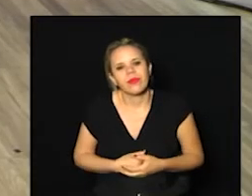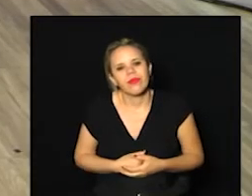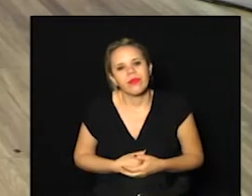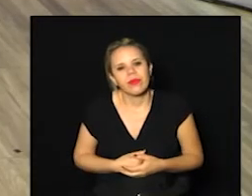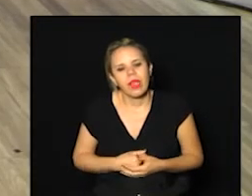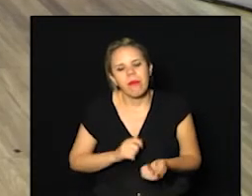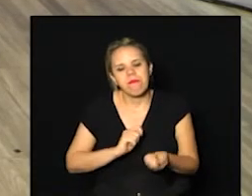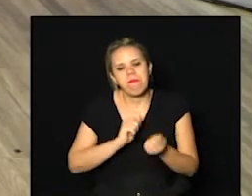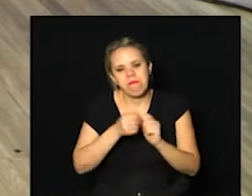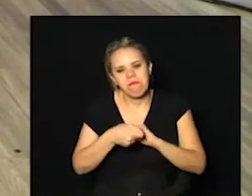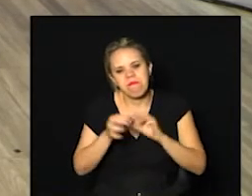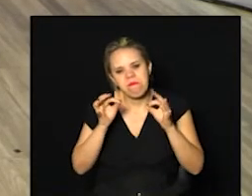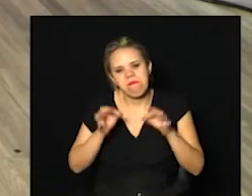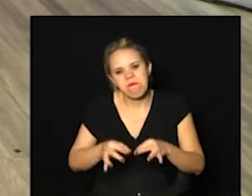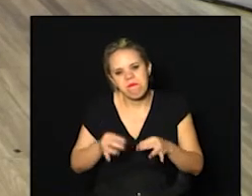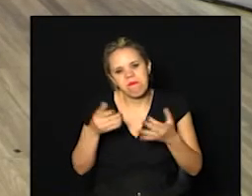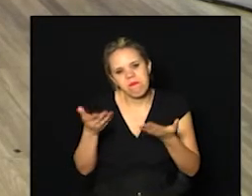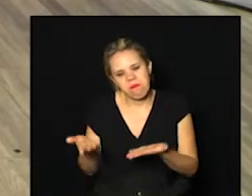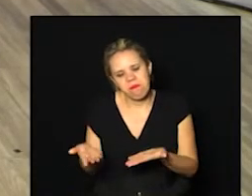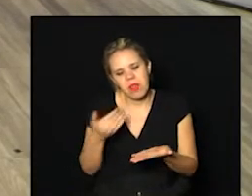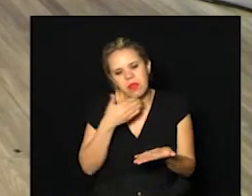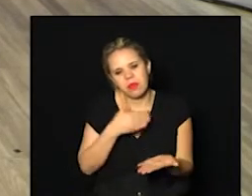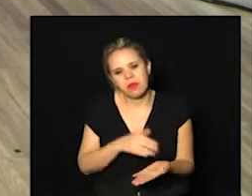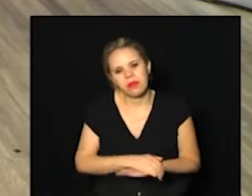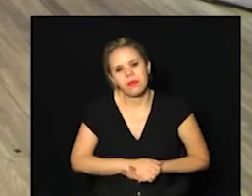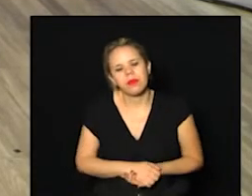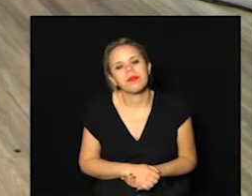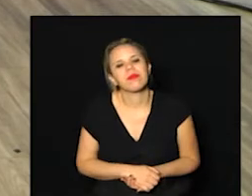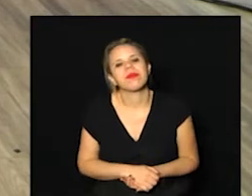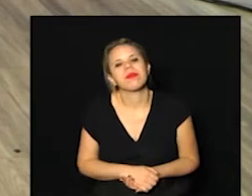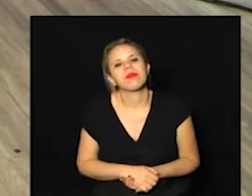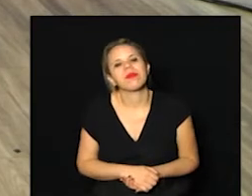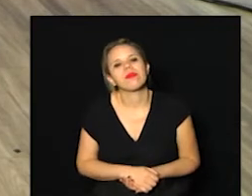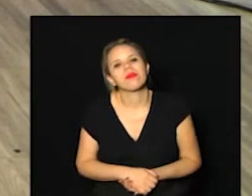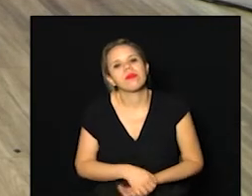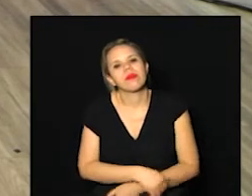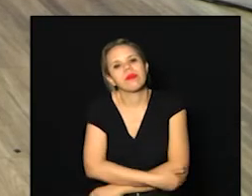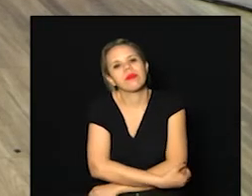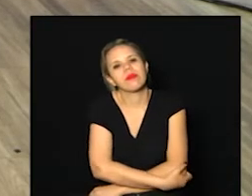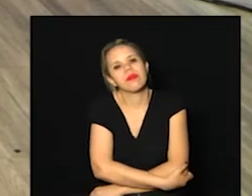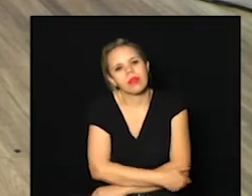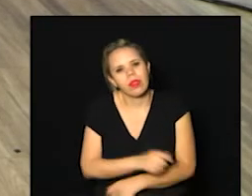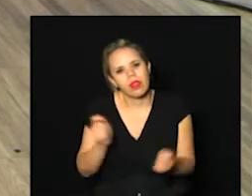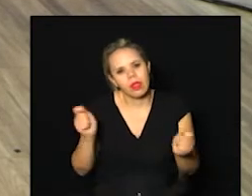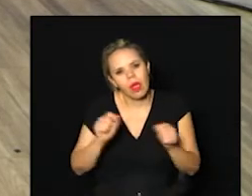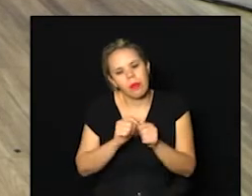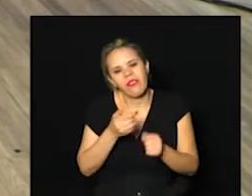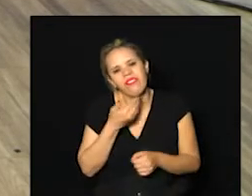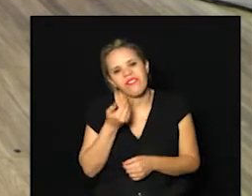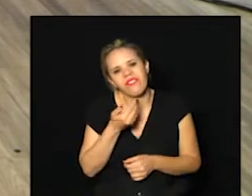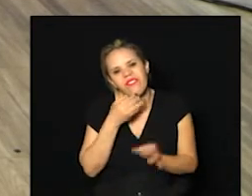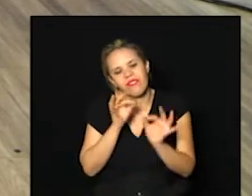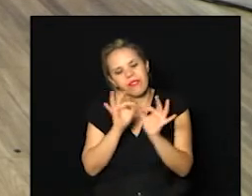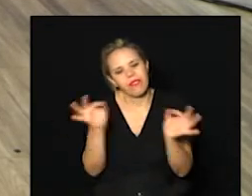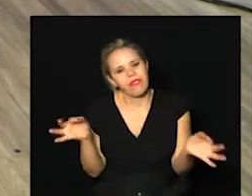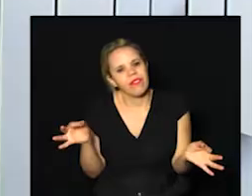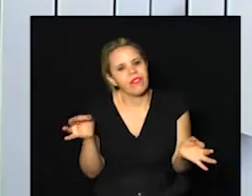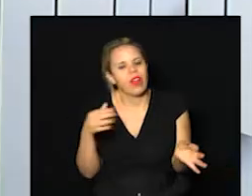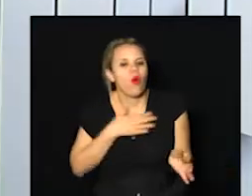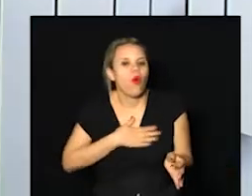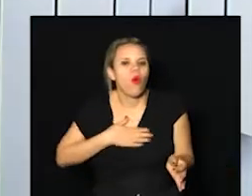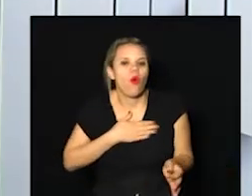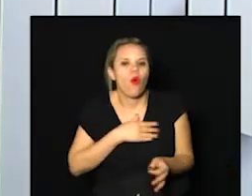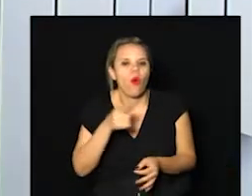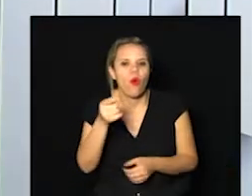bem adaptada para esta sobremesa. É uma receita... Dá para fazer, não dá? Dá para fazer, sem sombra de dúvidas. E eu gosto